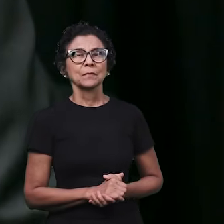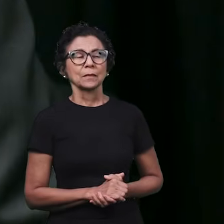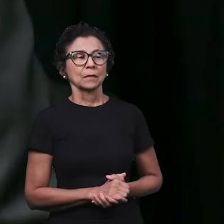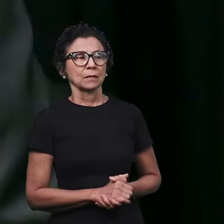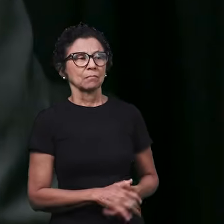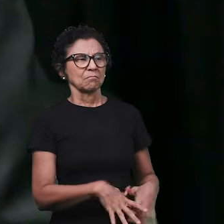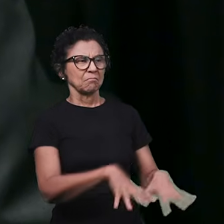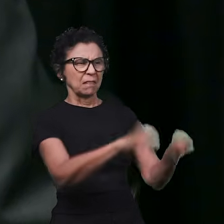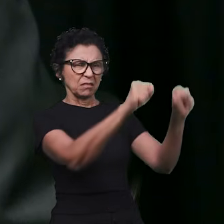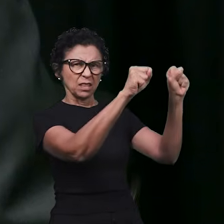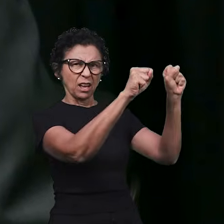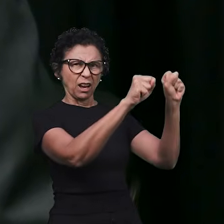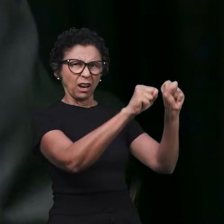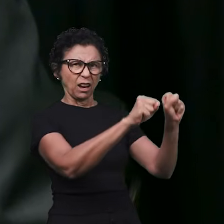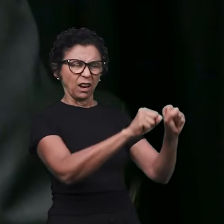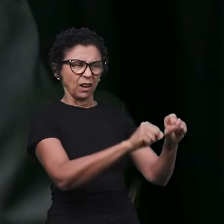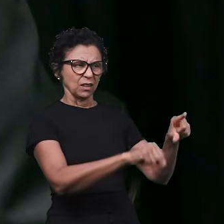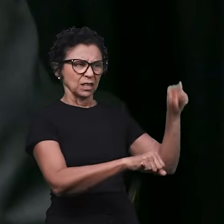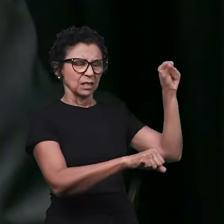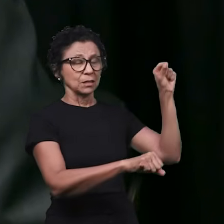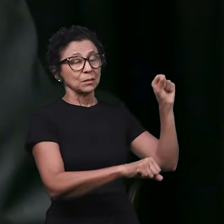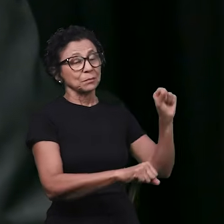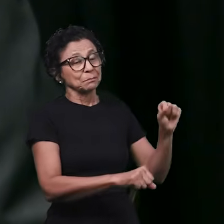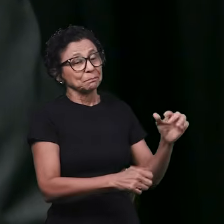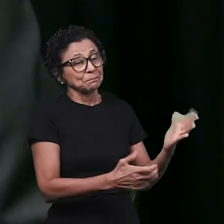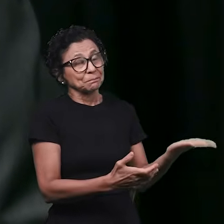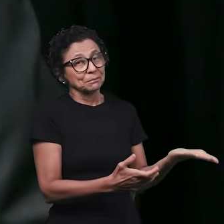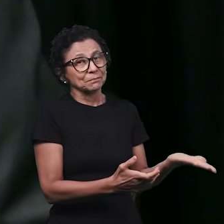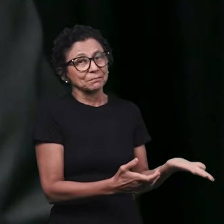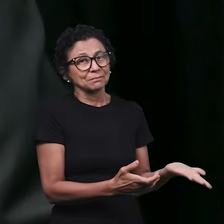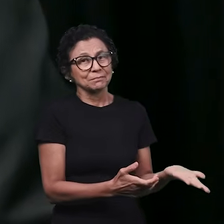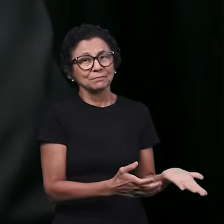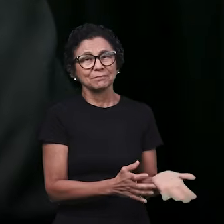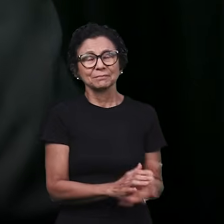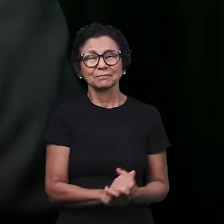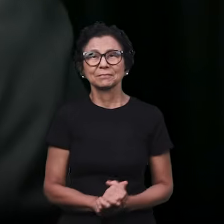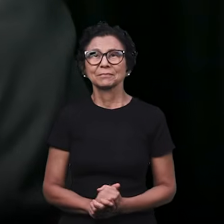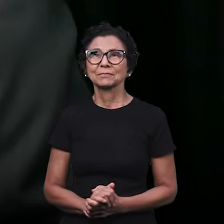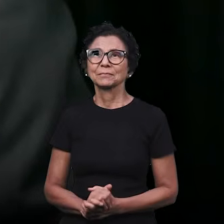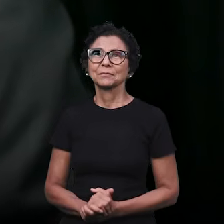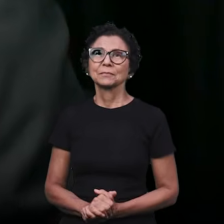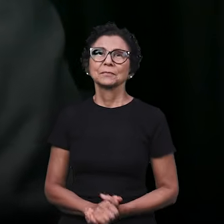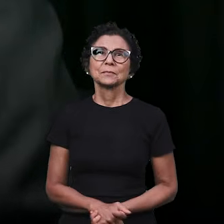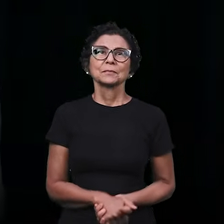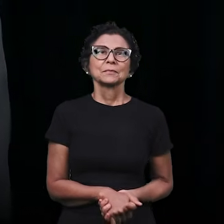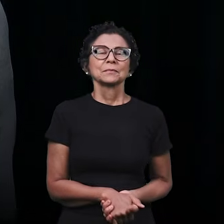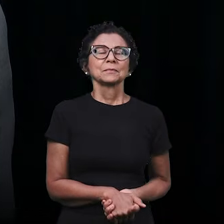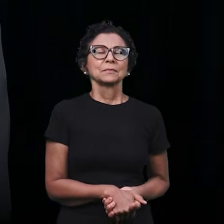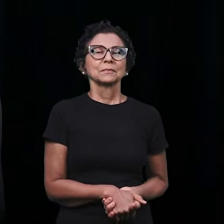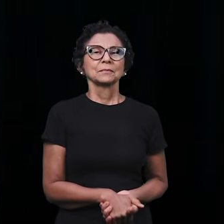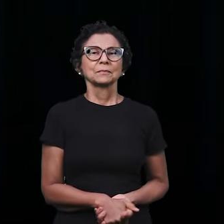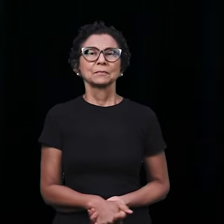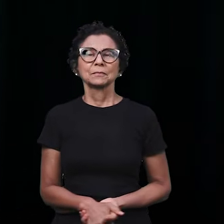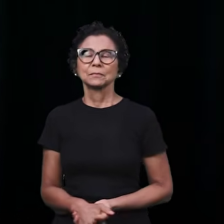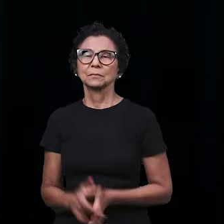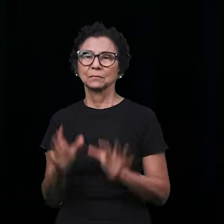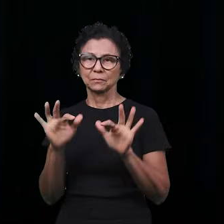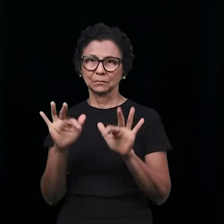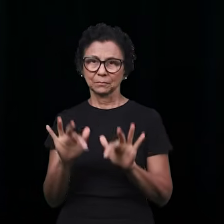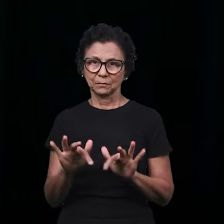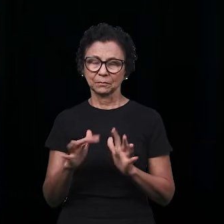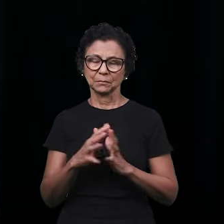Glória a Deus. Quando você escolhe a maldição, ela não vem, a bênção não vem sobre você. Meus queridos, nós estamos